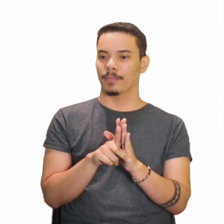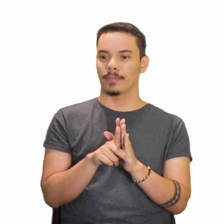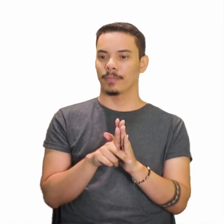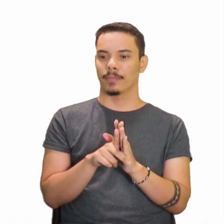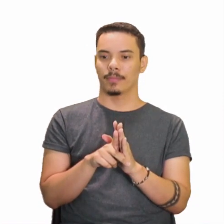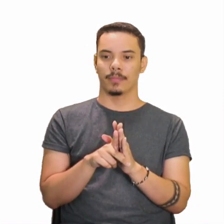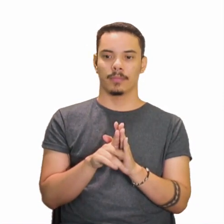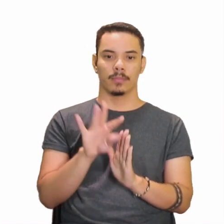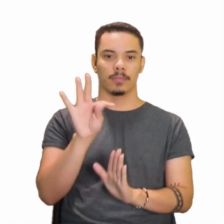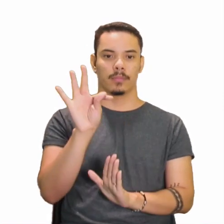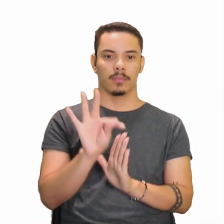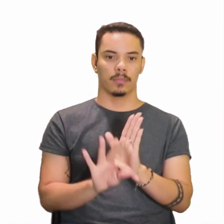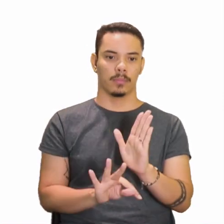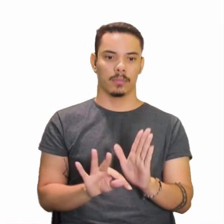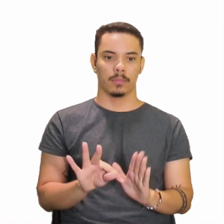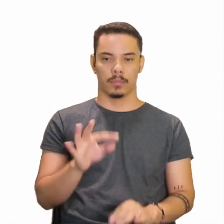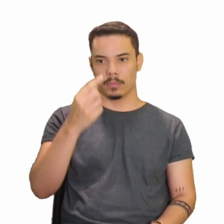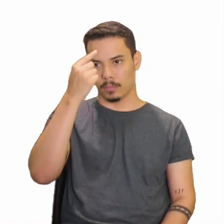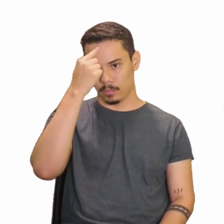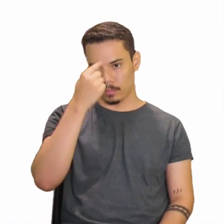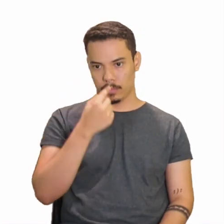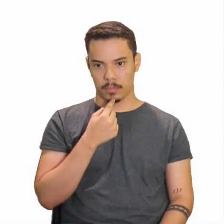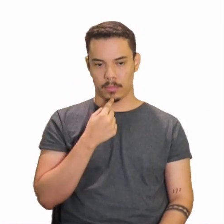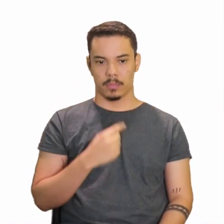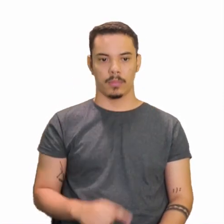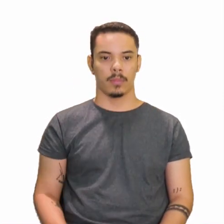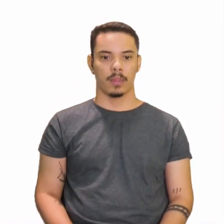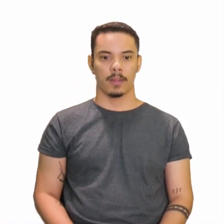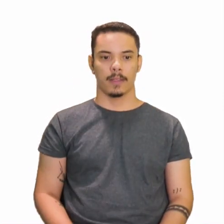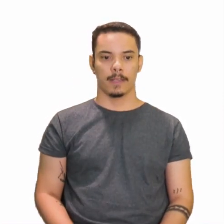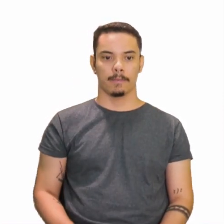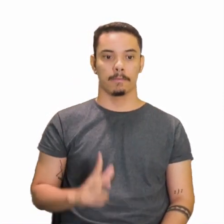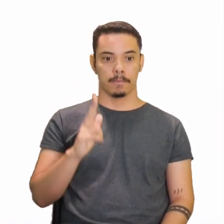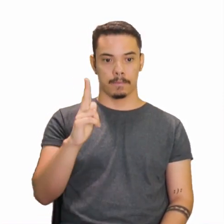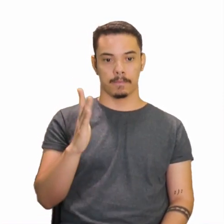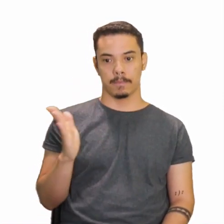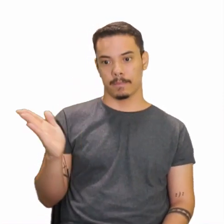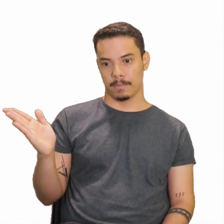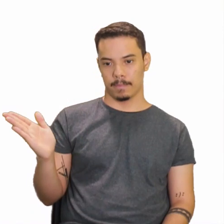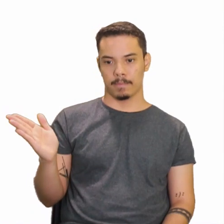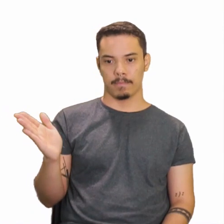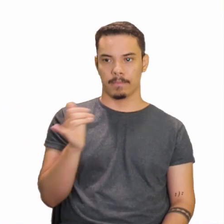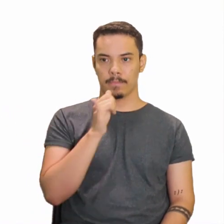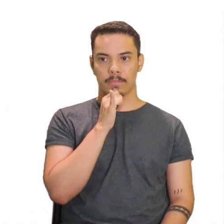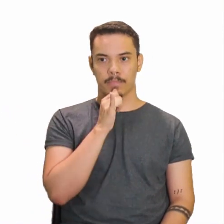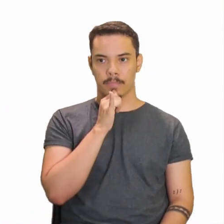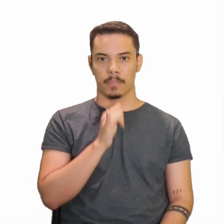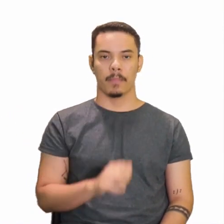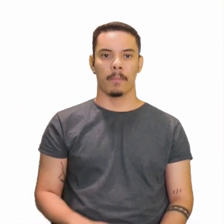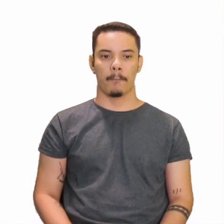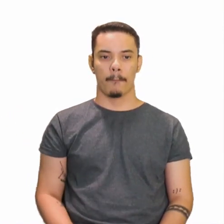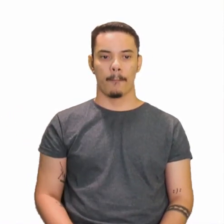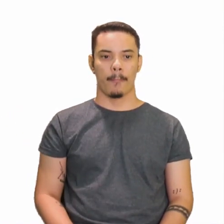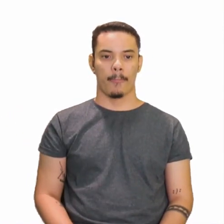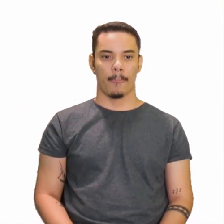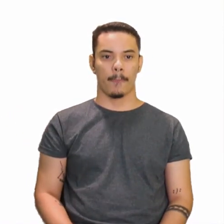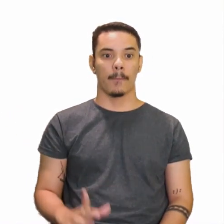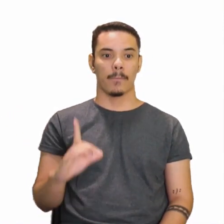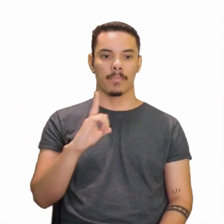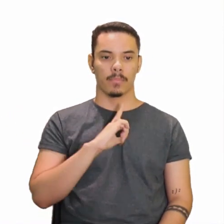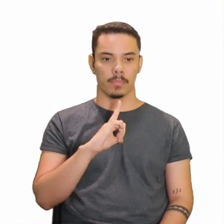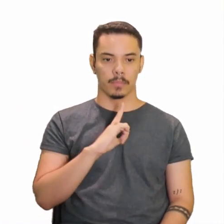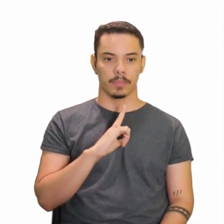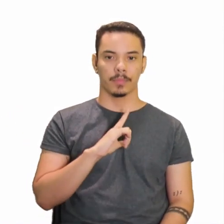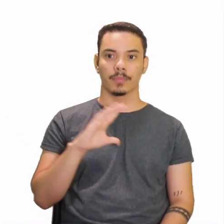pelo texto imagético, as imagens, como nós estamos vendo aqui no exemplo, certo? A gente tem aí